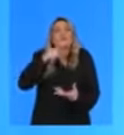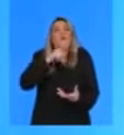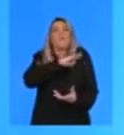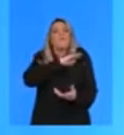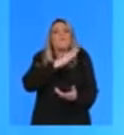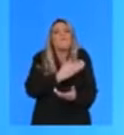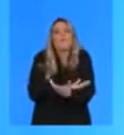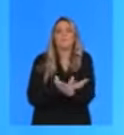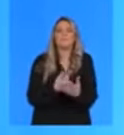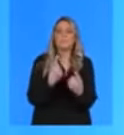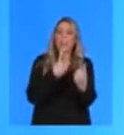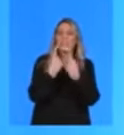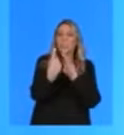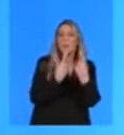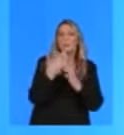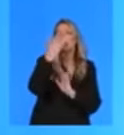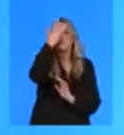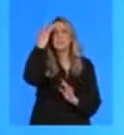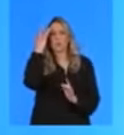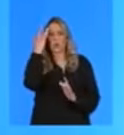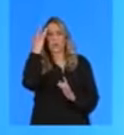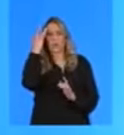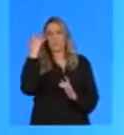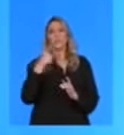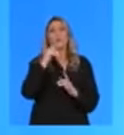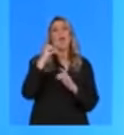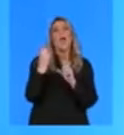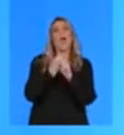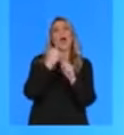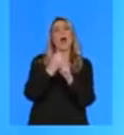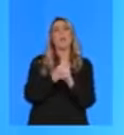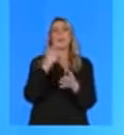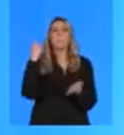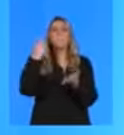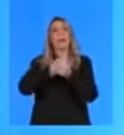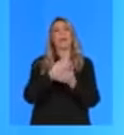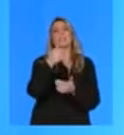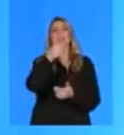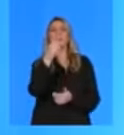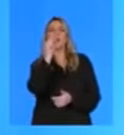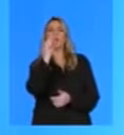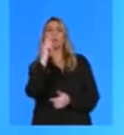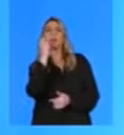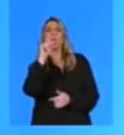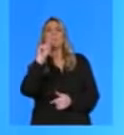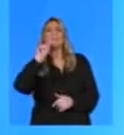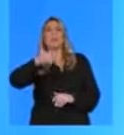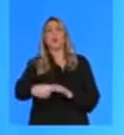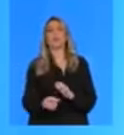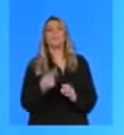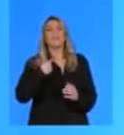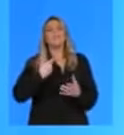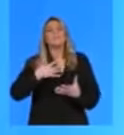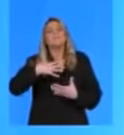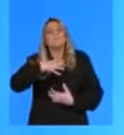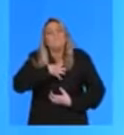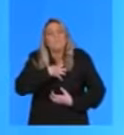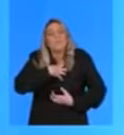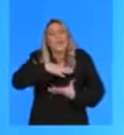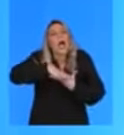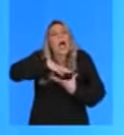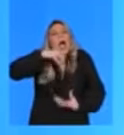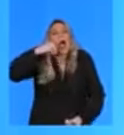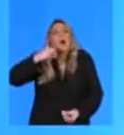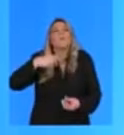relacionamento com as pessoas não é uma obra de técnicos que se paga 7 8 10 milhões para encomendar é a alma do candidato que